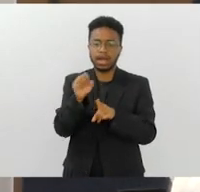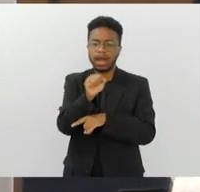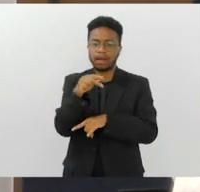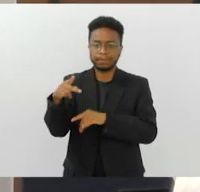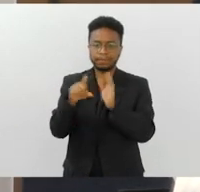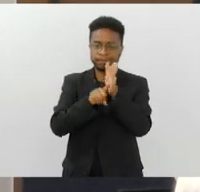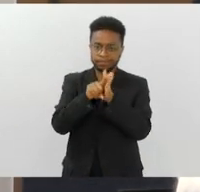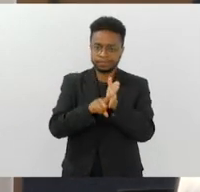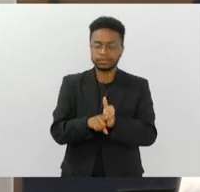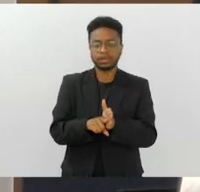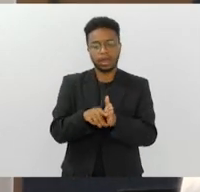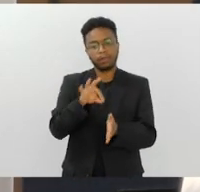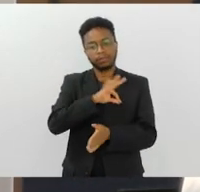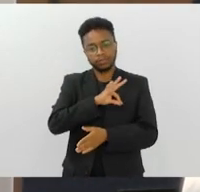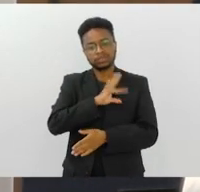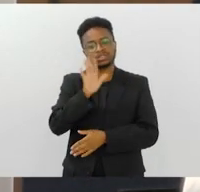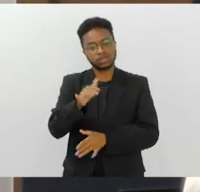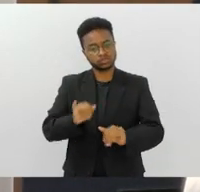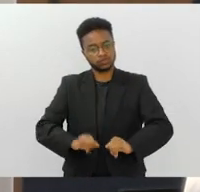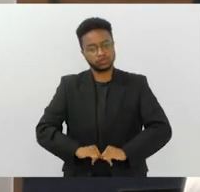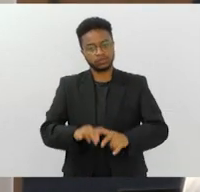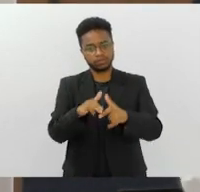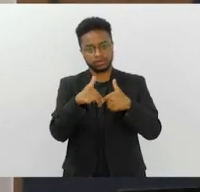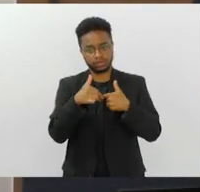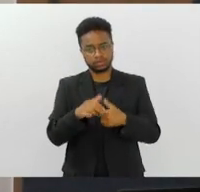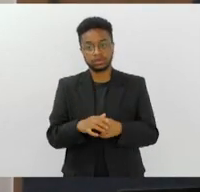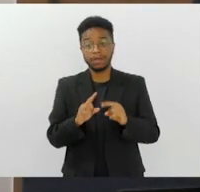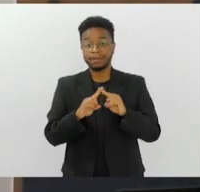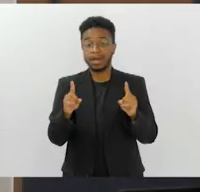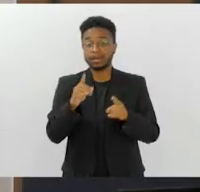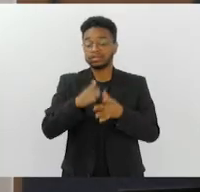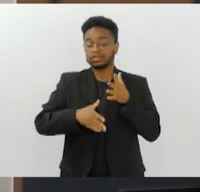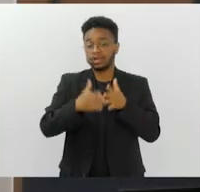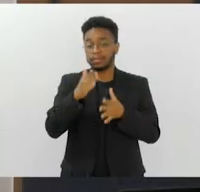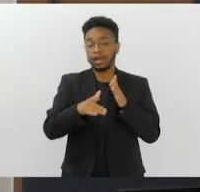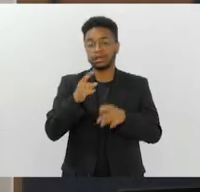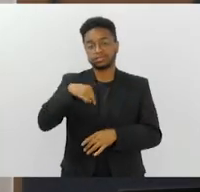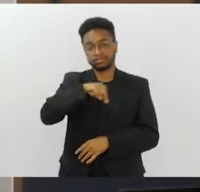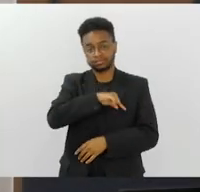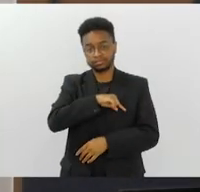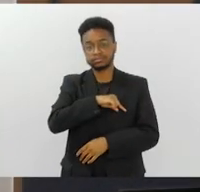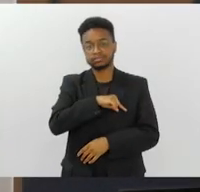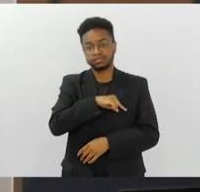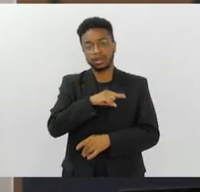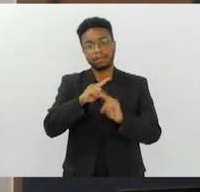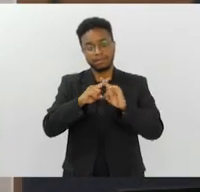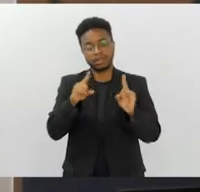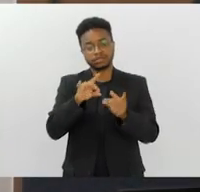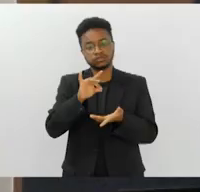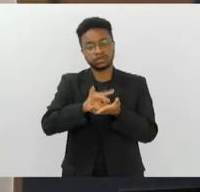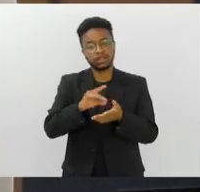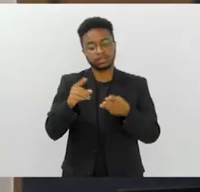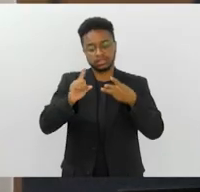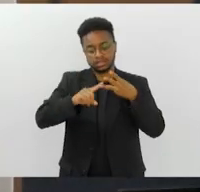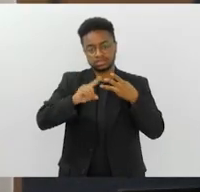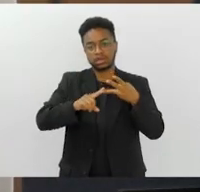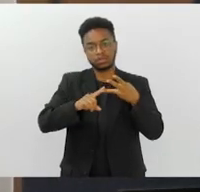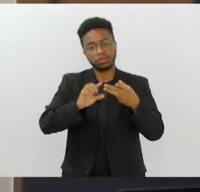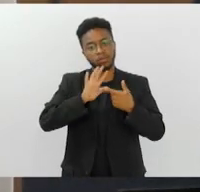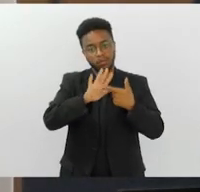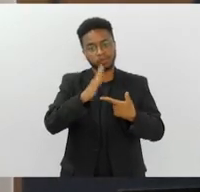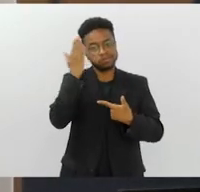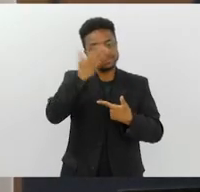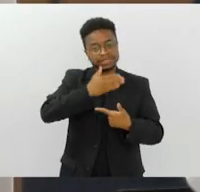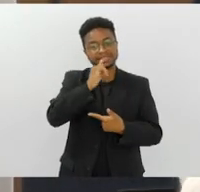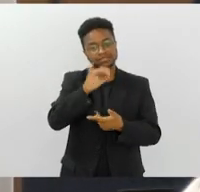consulta o policial já sofria isso mas isso prejudica bastante a gente mas é confirmado nessa terceira fase